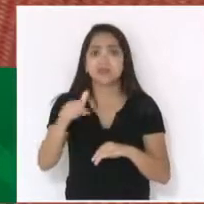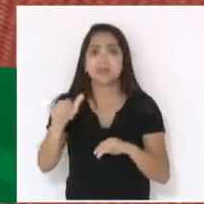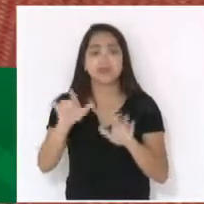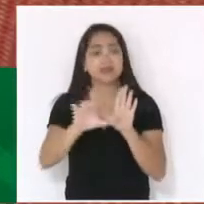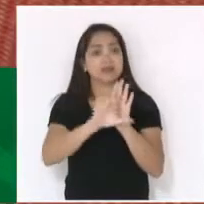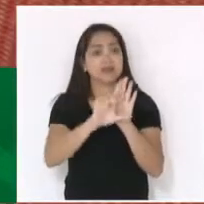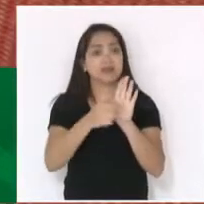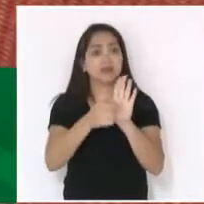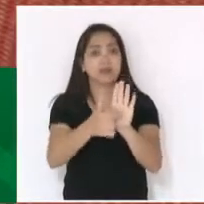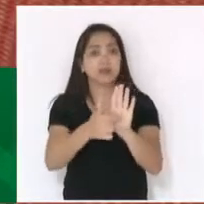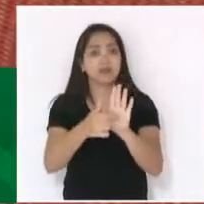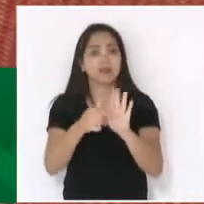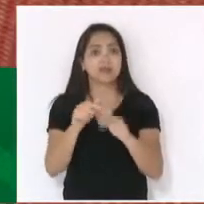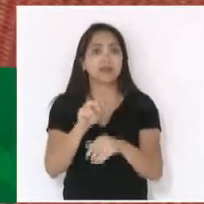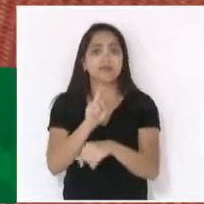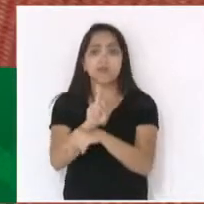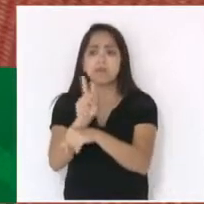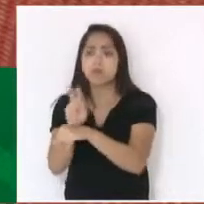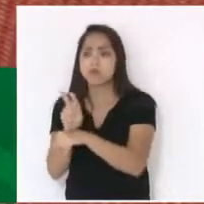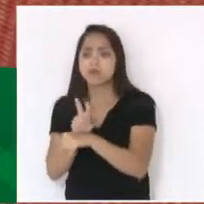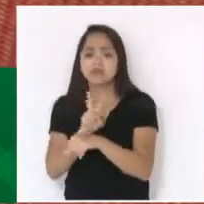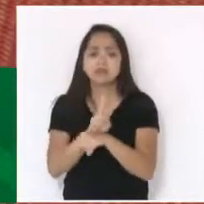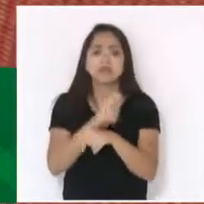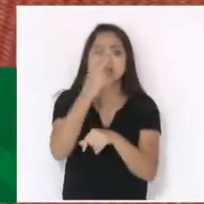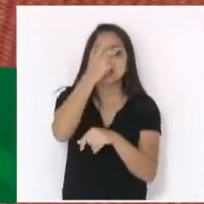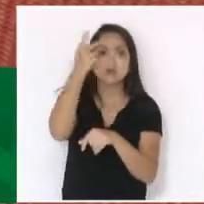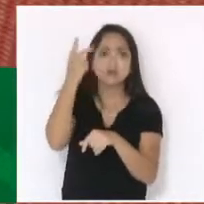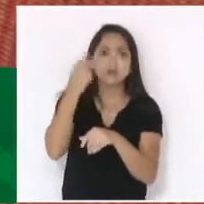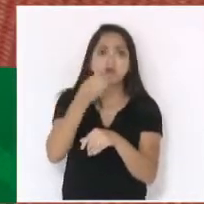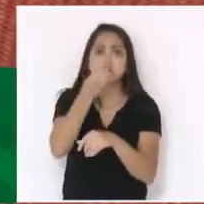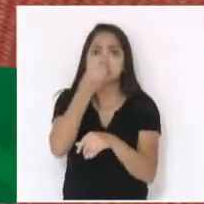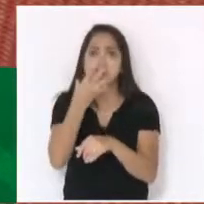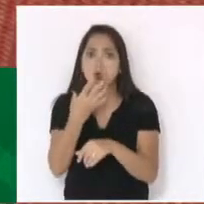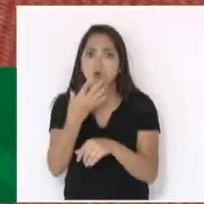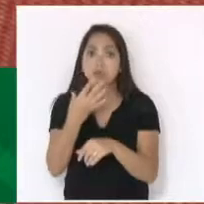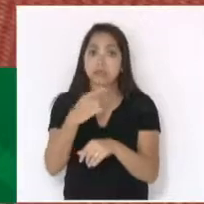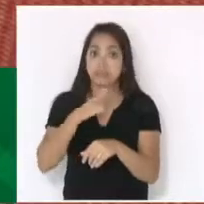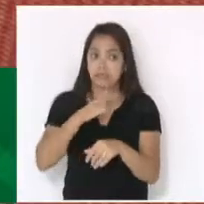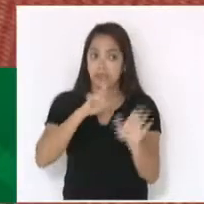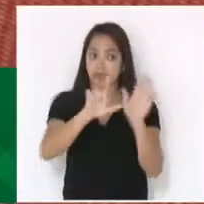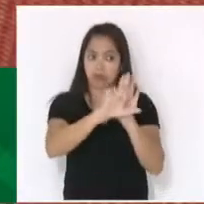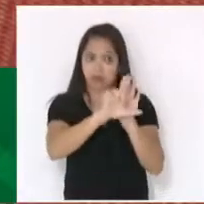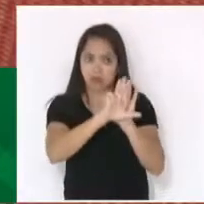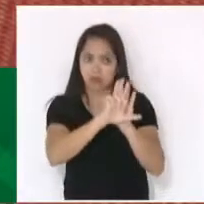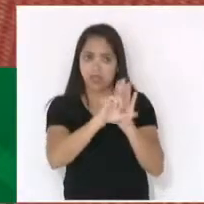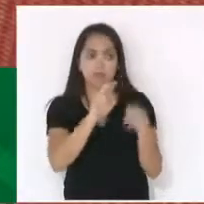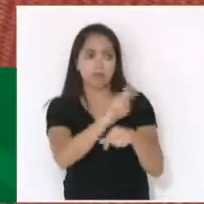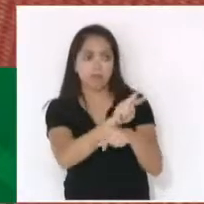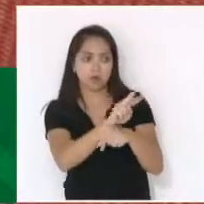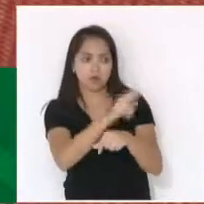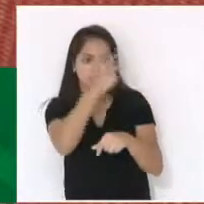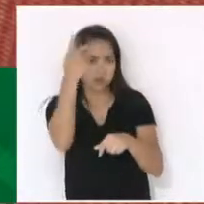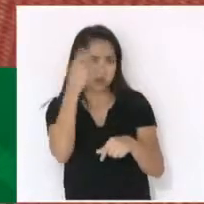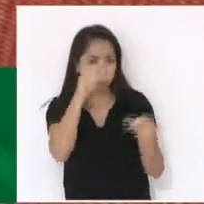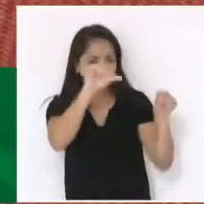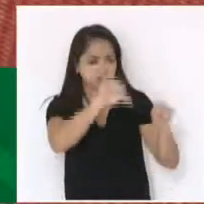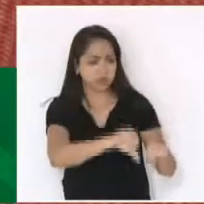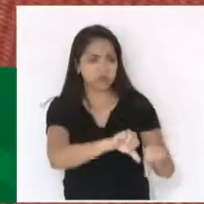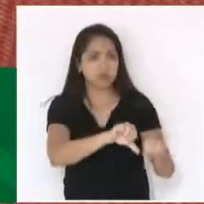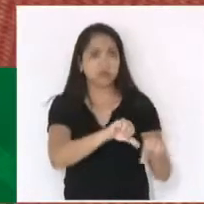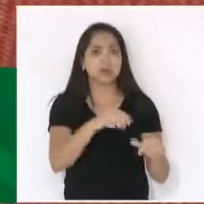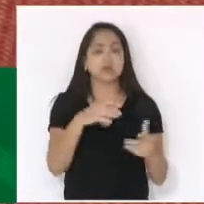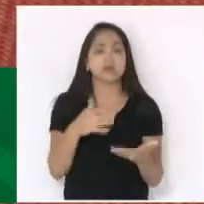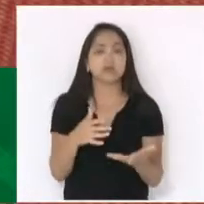proteger as pessoas de bem nós temos lei para proteger as pessoas de Mauá passou de bem o Congresso Nacional está